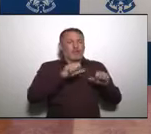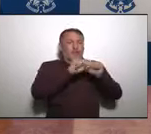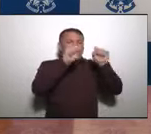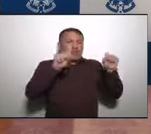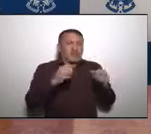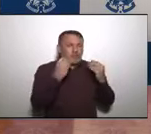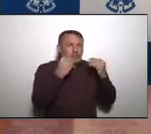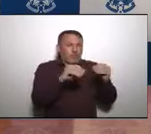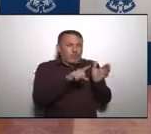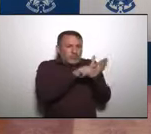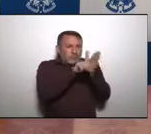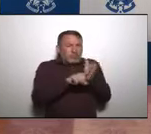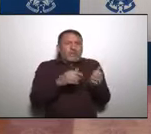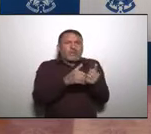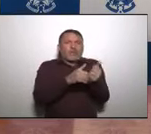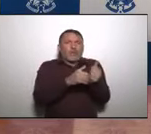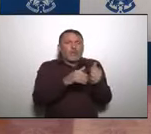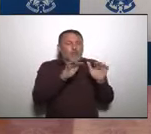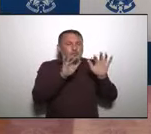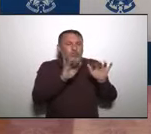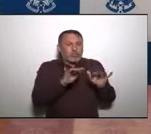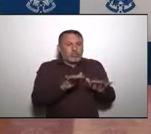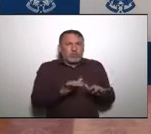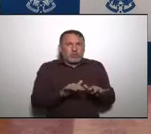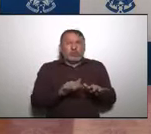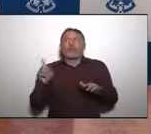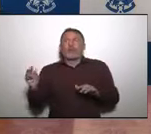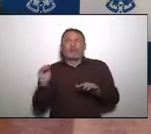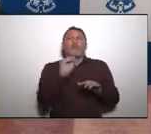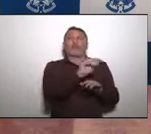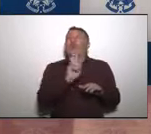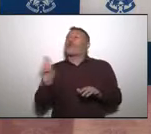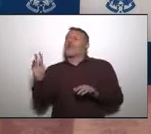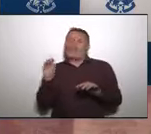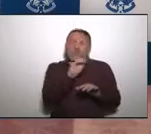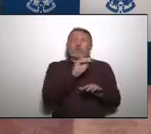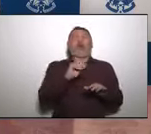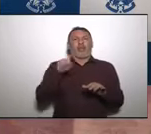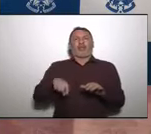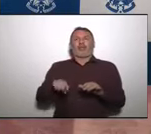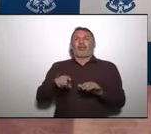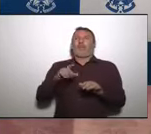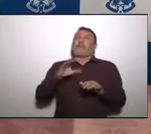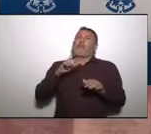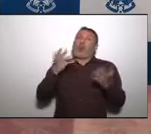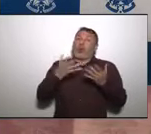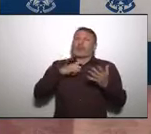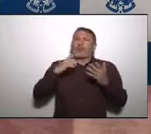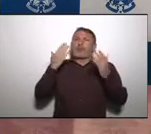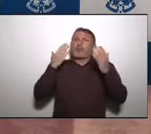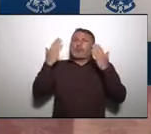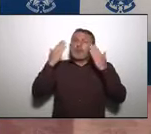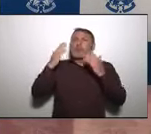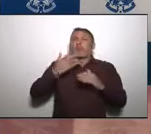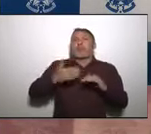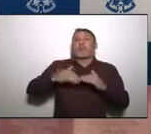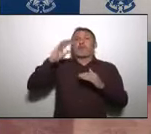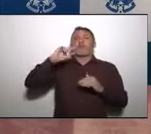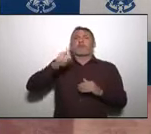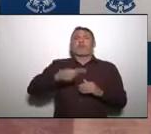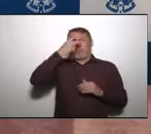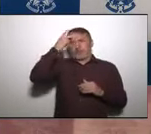hoje, deve ter 1.000 e poucas pessoas suspeitas, tá certo? Isso não significa que esses casos